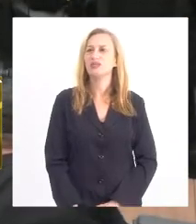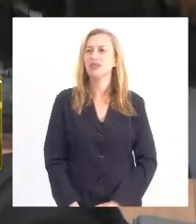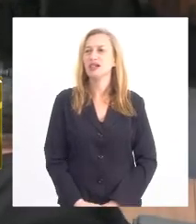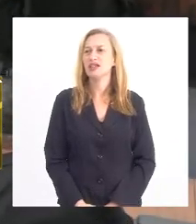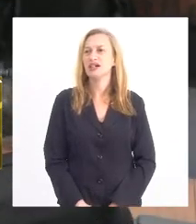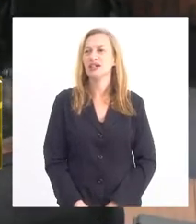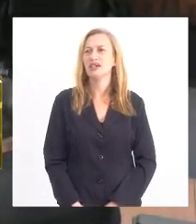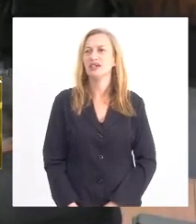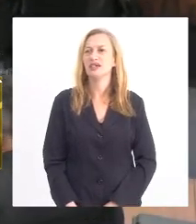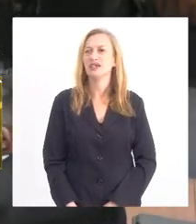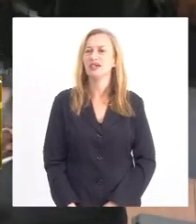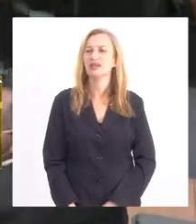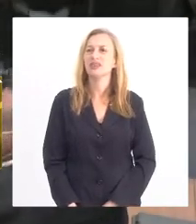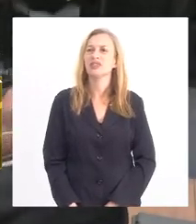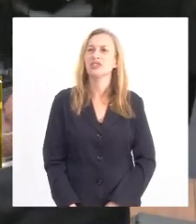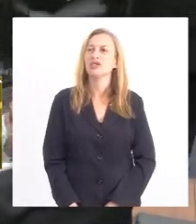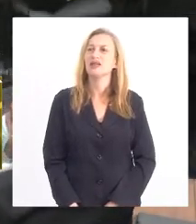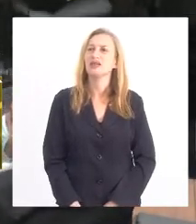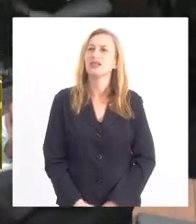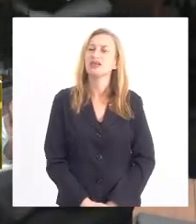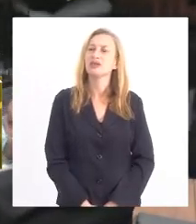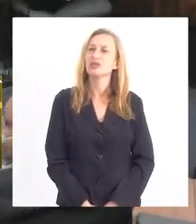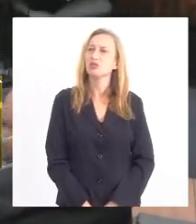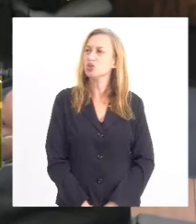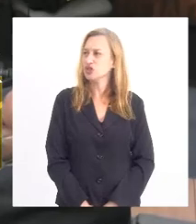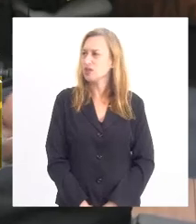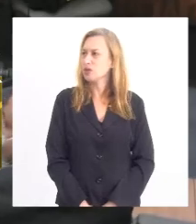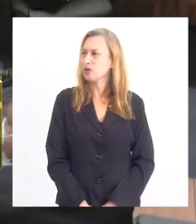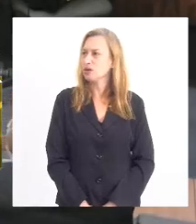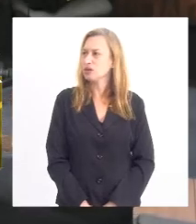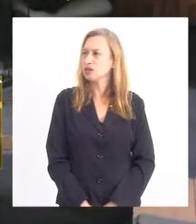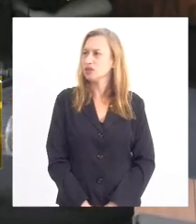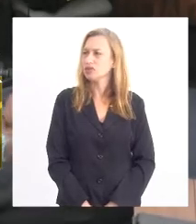E aí E aí